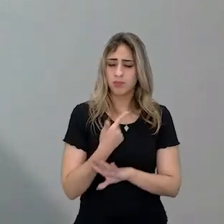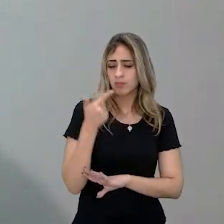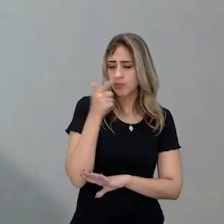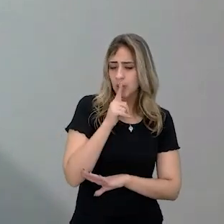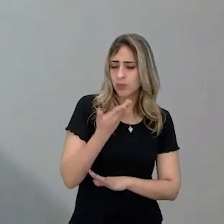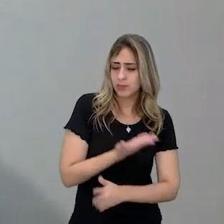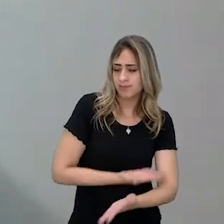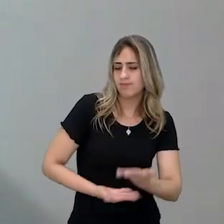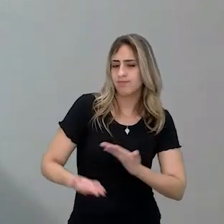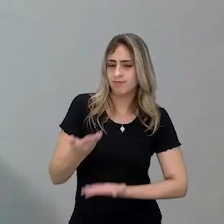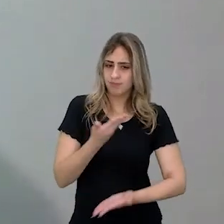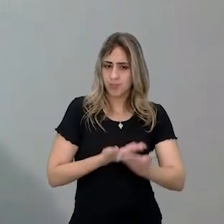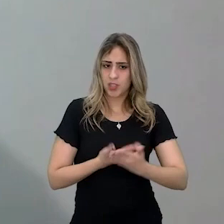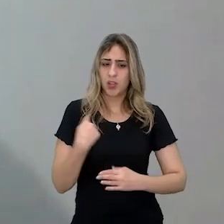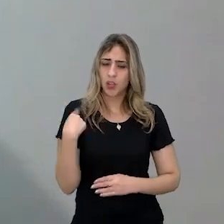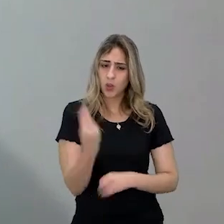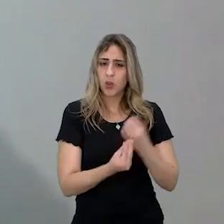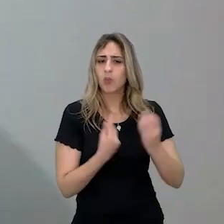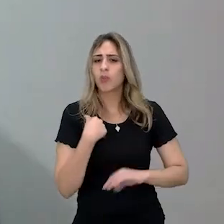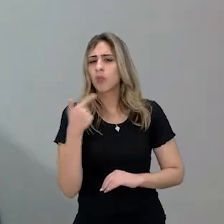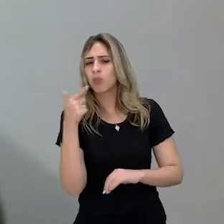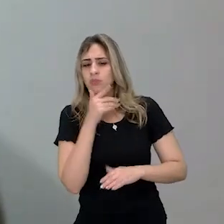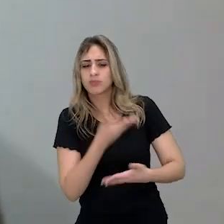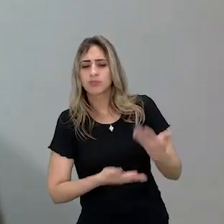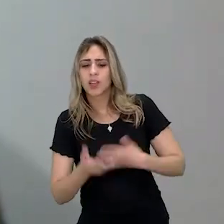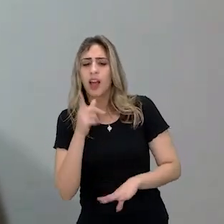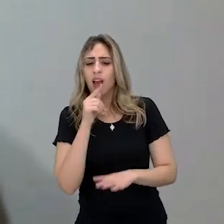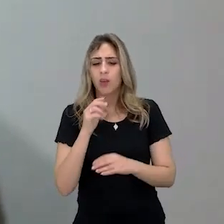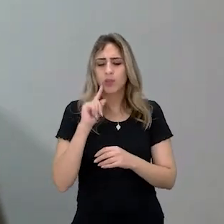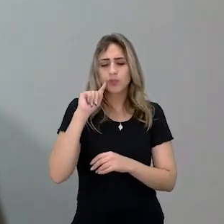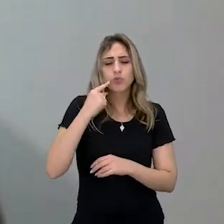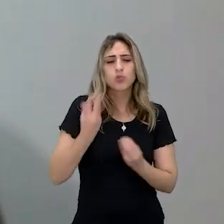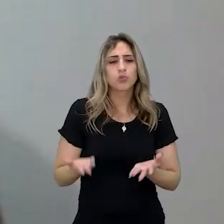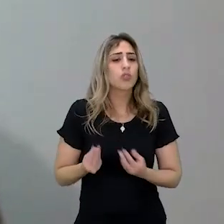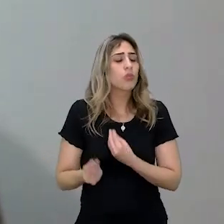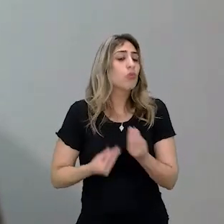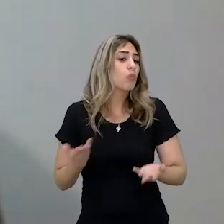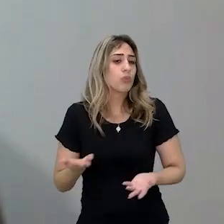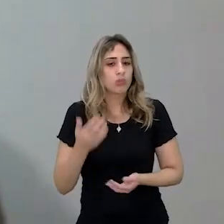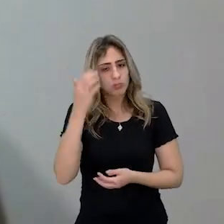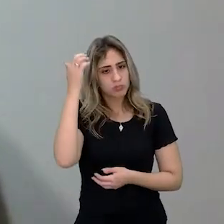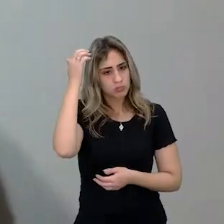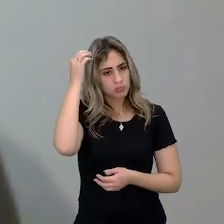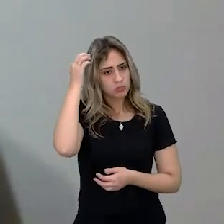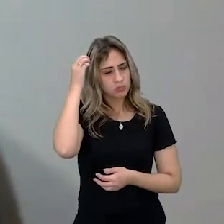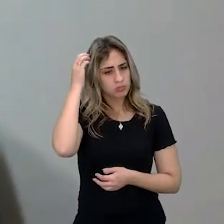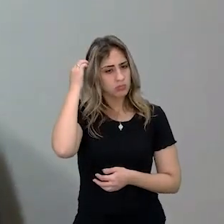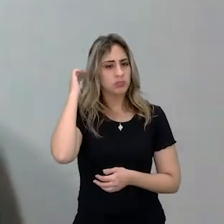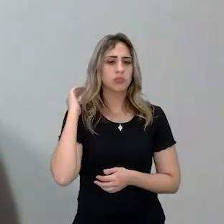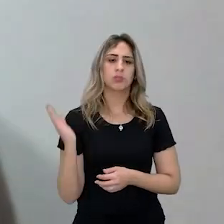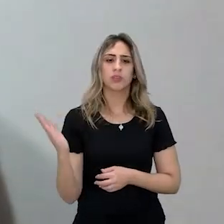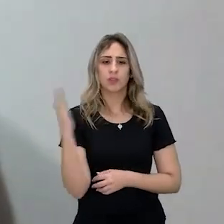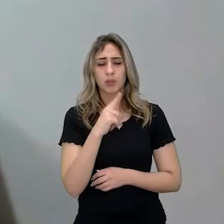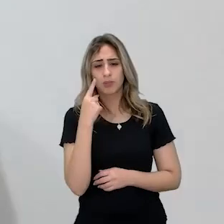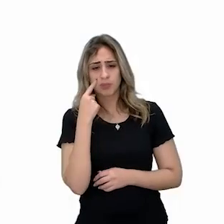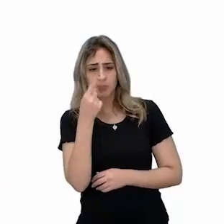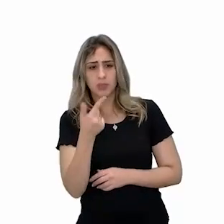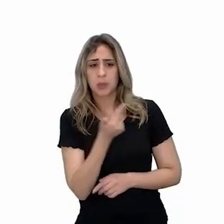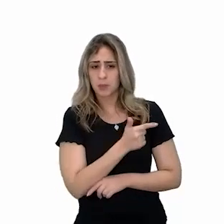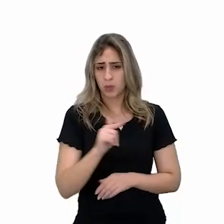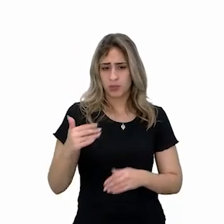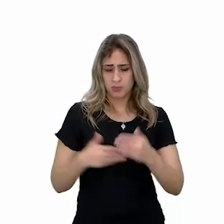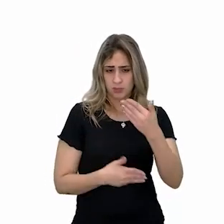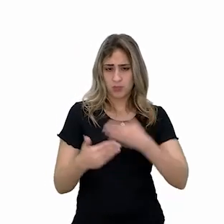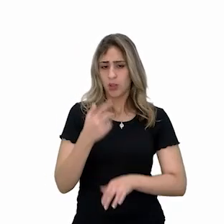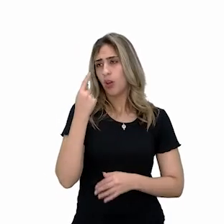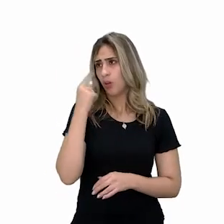conseguir tratar. Então, como é que nós conseguimos tratar essa água poluída, tá certo? Então, vamos dar uma olhada no próximo